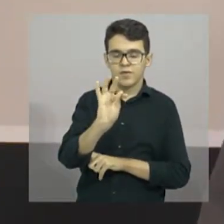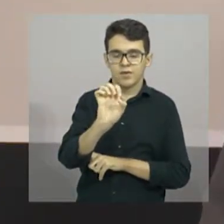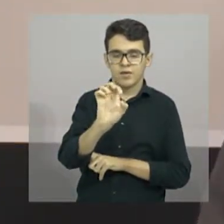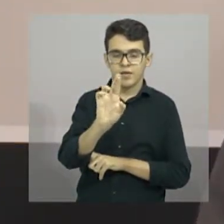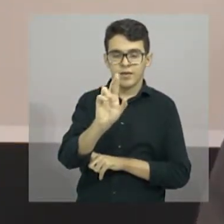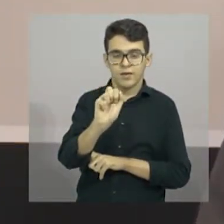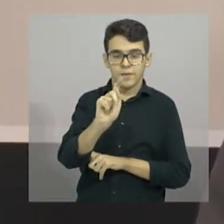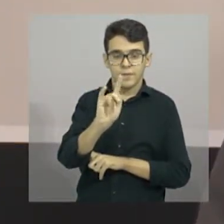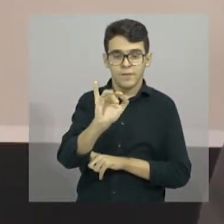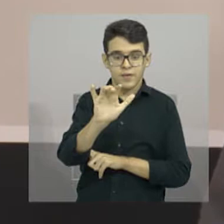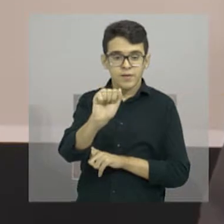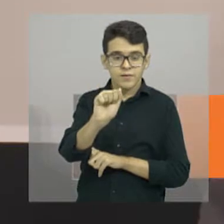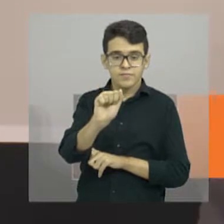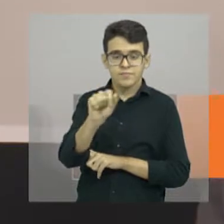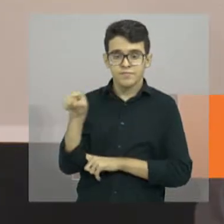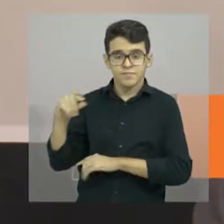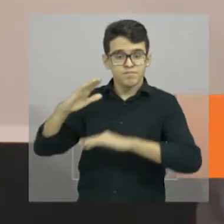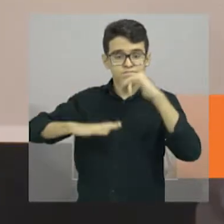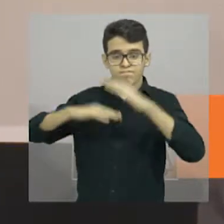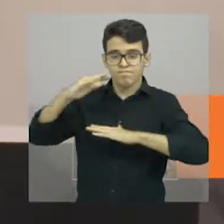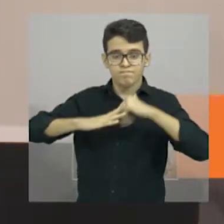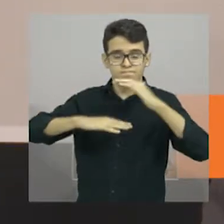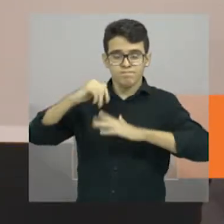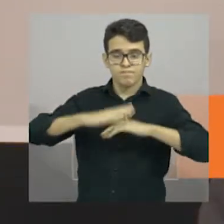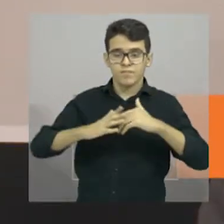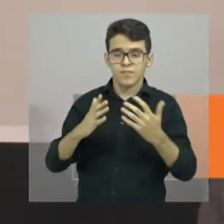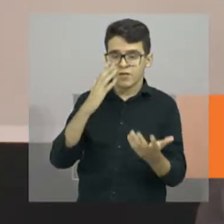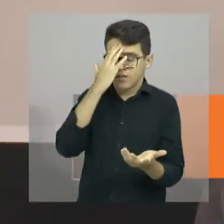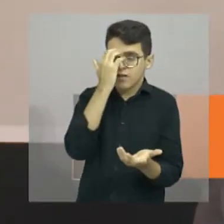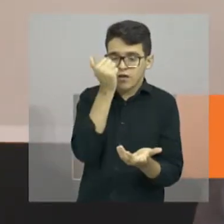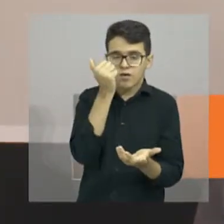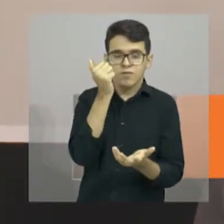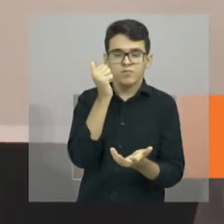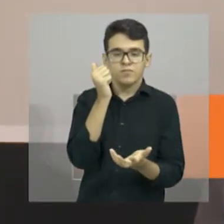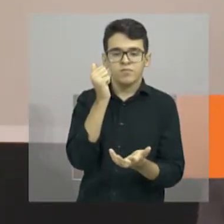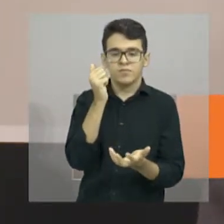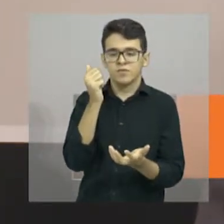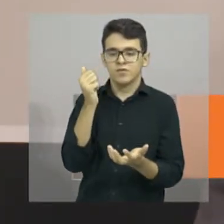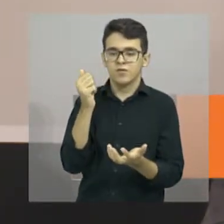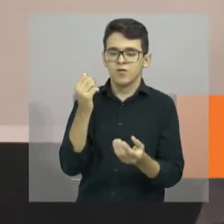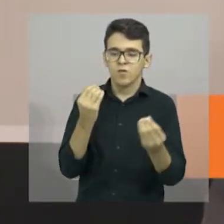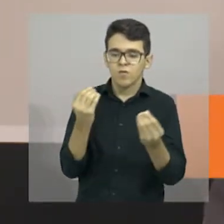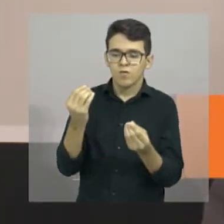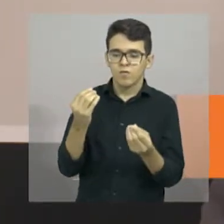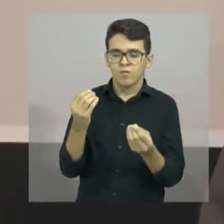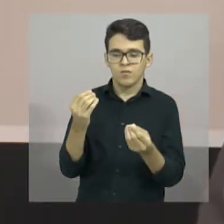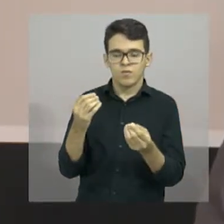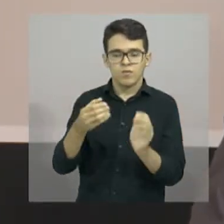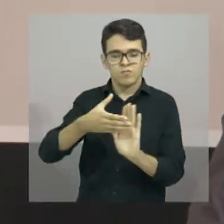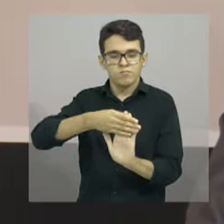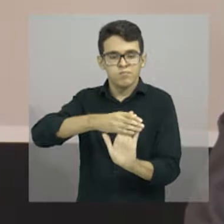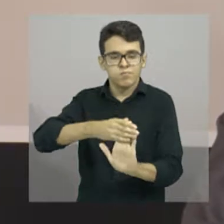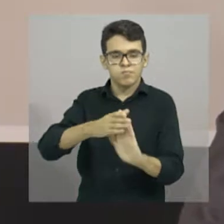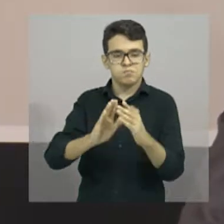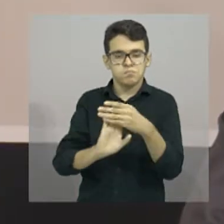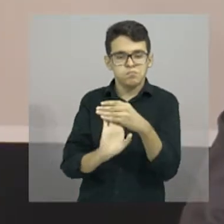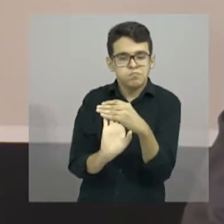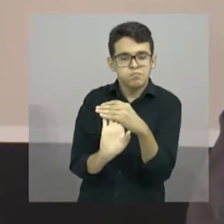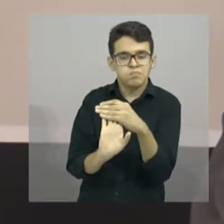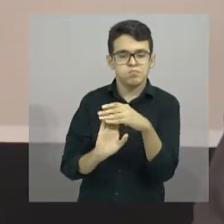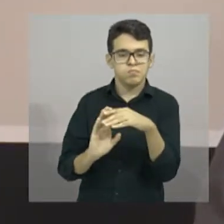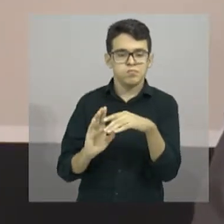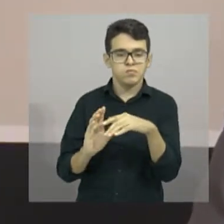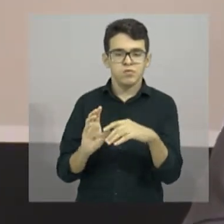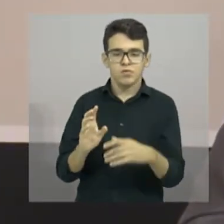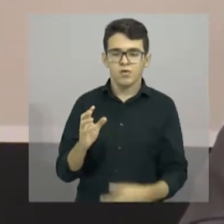especialista nesse ponto. É o fisioterapeuta que vai poder, através de alguns exercícios e de algumas ações, diminuir a dor.